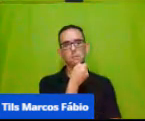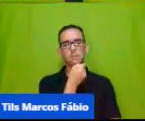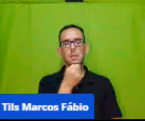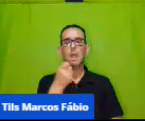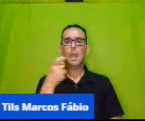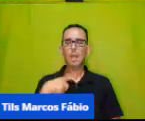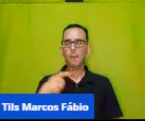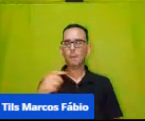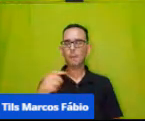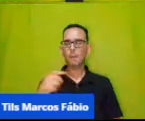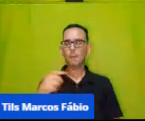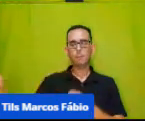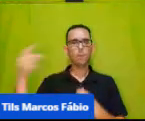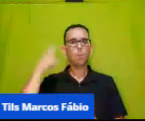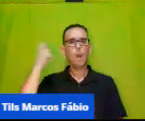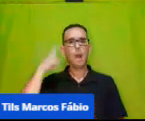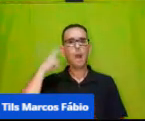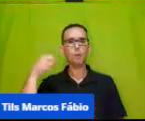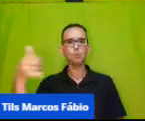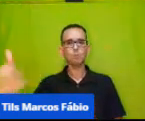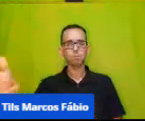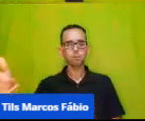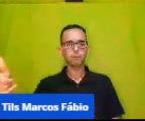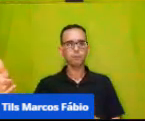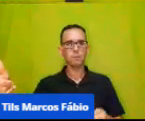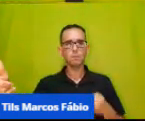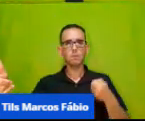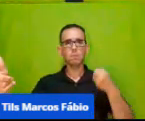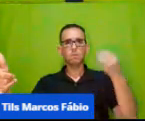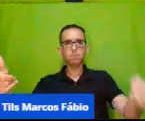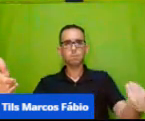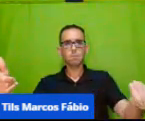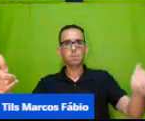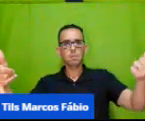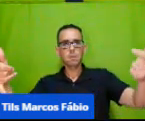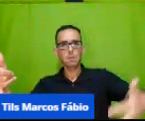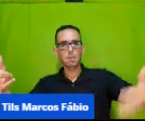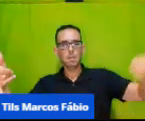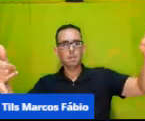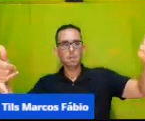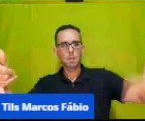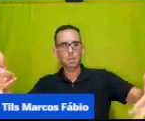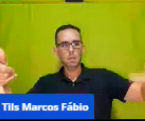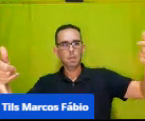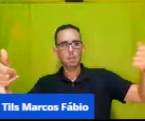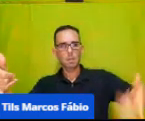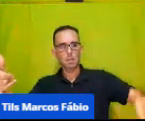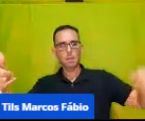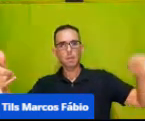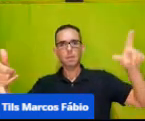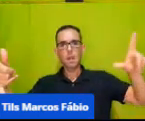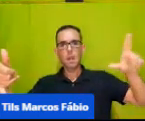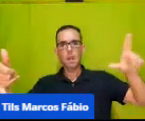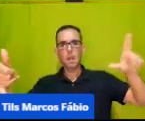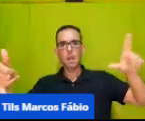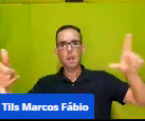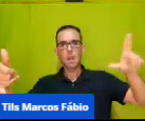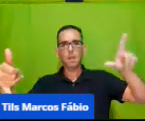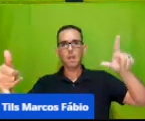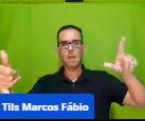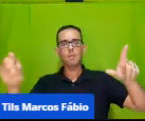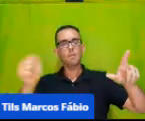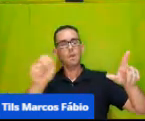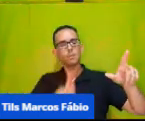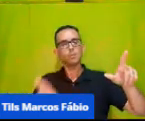aquela gravação minha e de acordo com a minha fala no celular, eu vou gravando esses slides. Então eu fico com dois